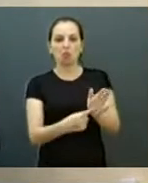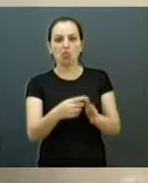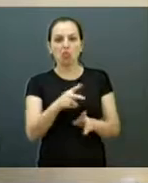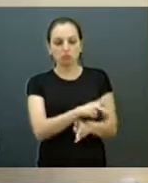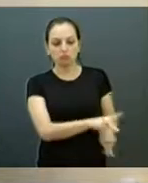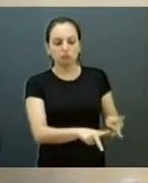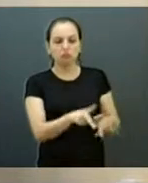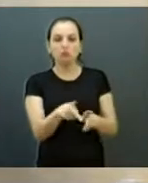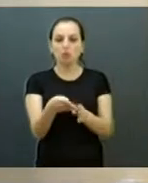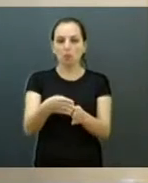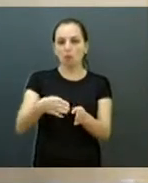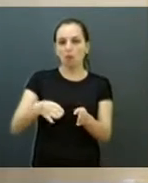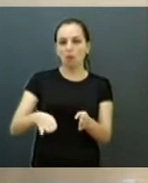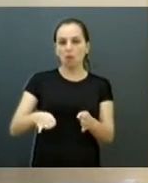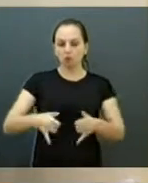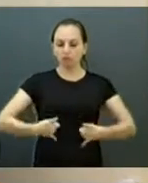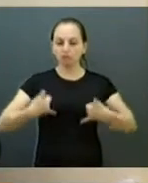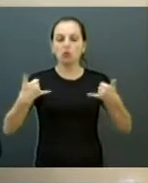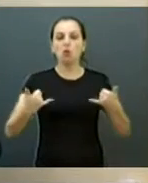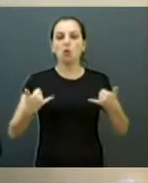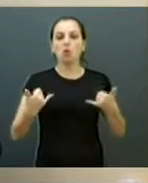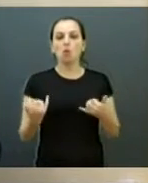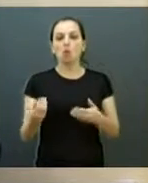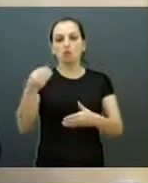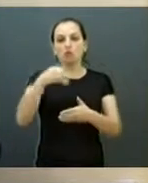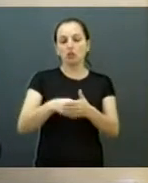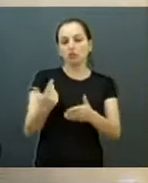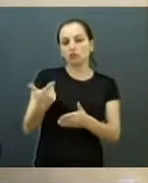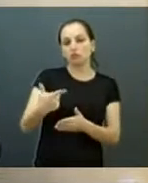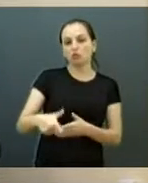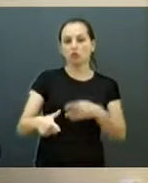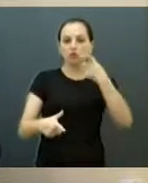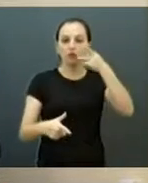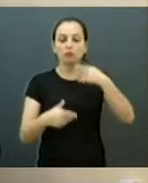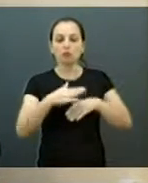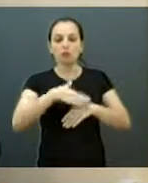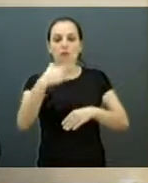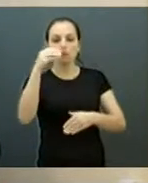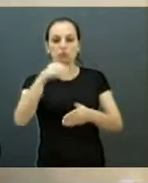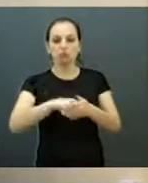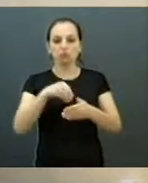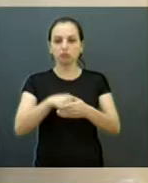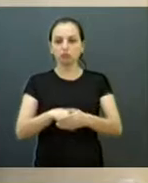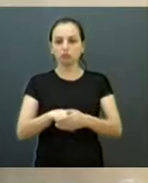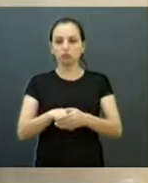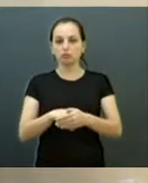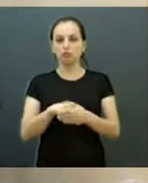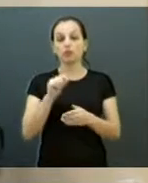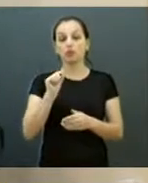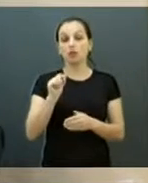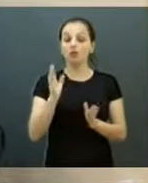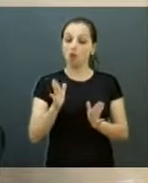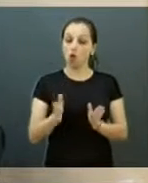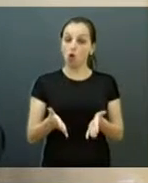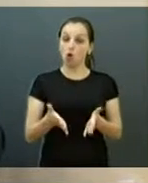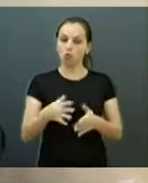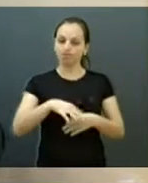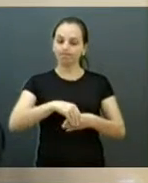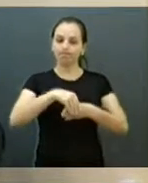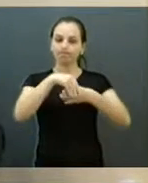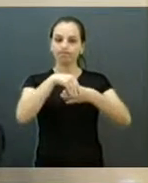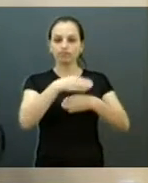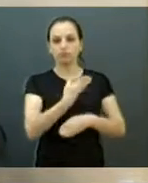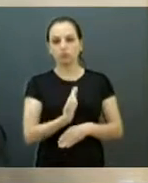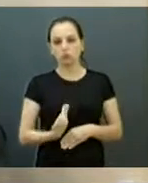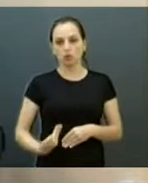câmara tive a honra de ser eleito o vereador mais votado e e e hoje sou líder do governo